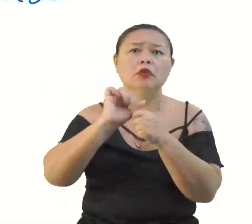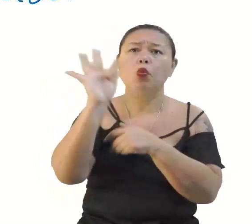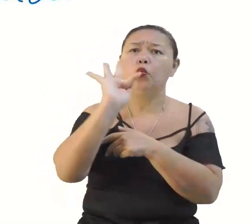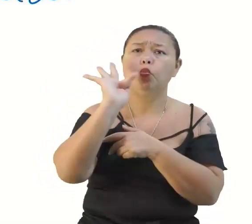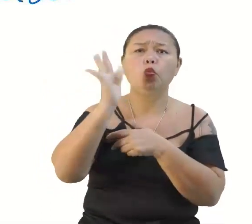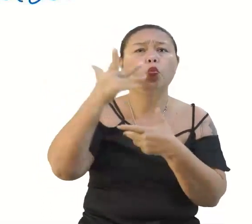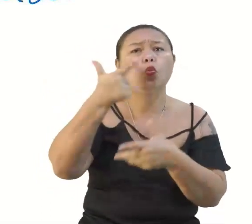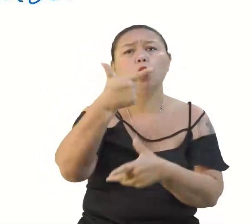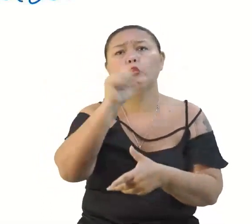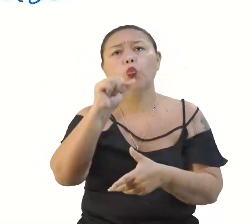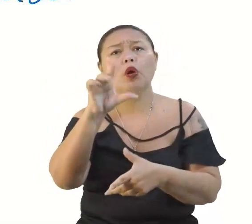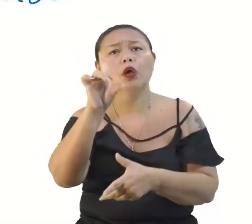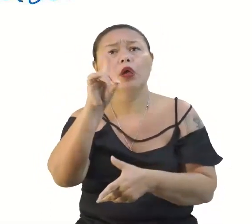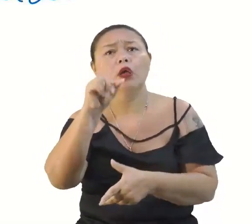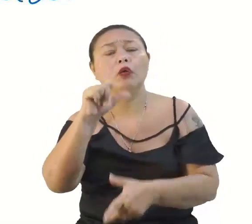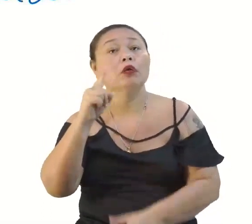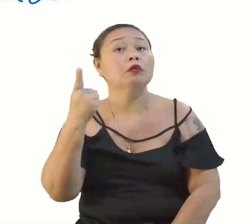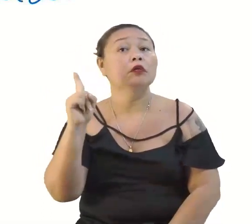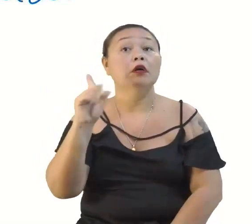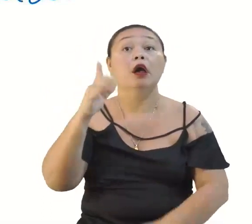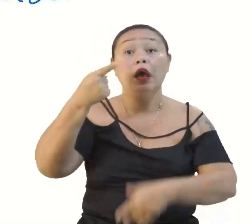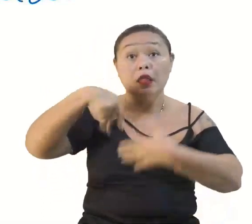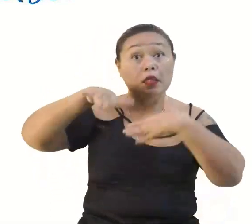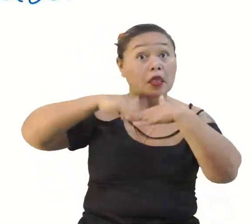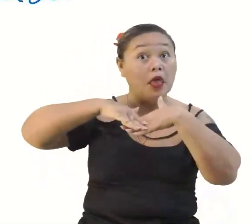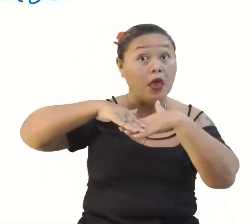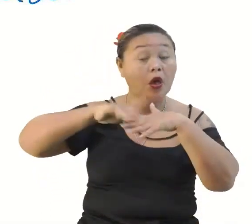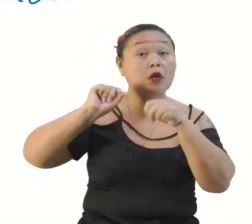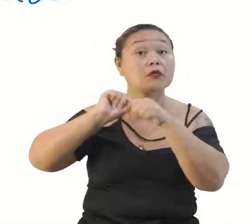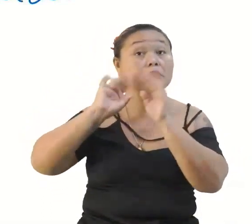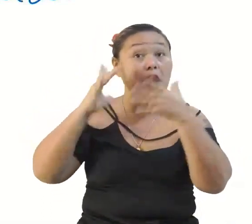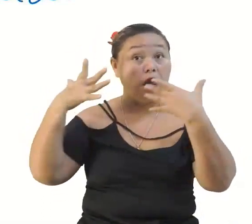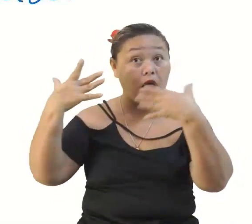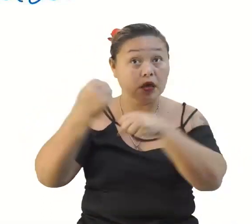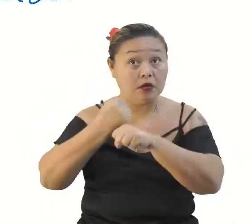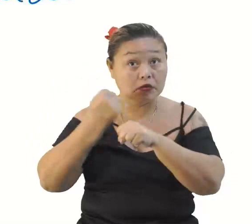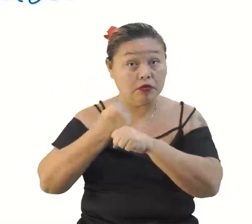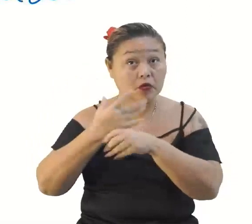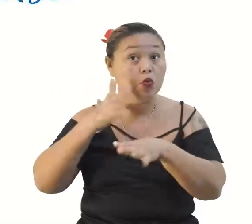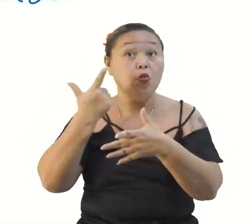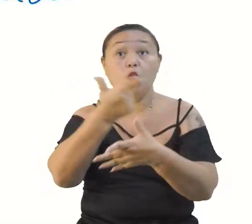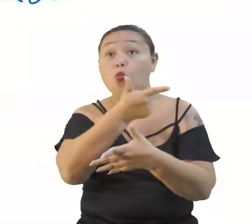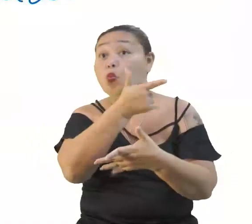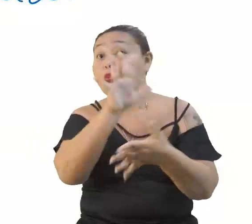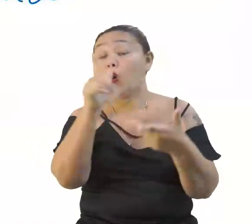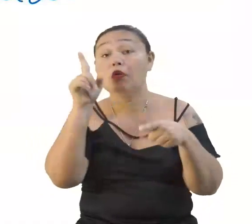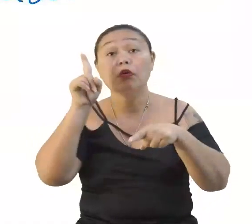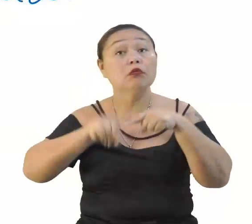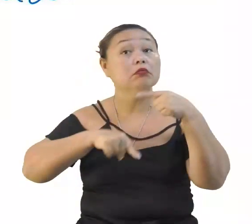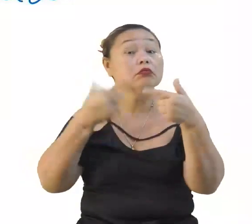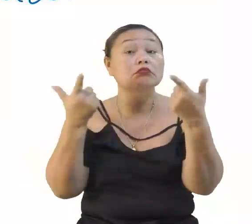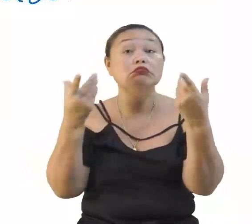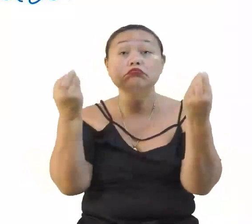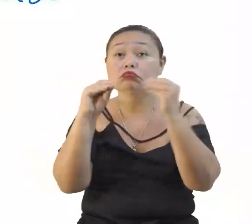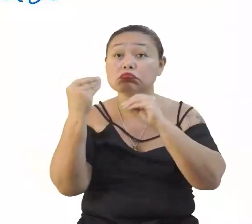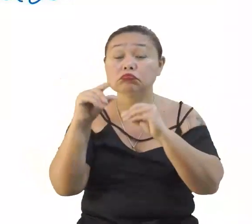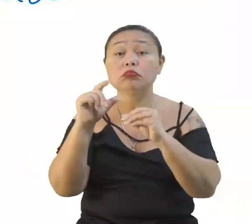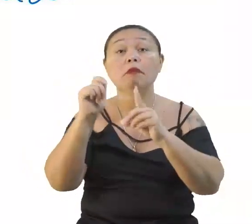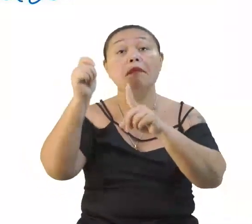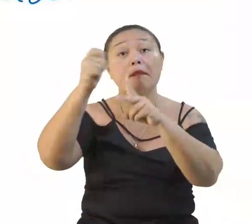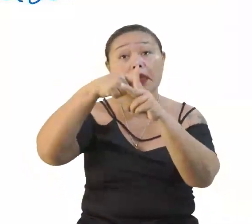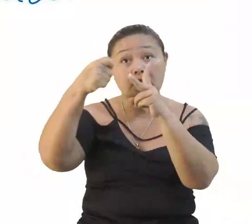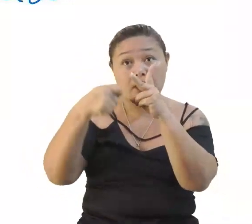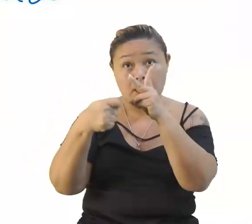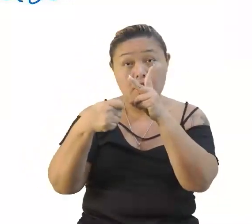tem 28, na matemática, para fim de cálculos financeiros ou de qualquer problema que envolva meses,